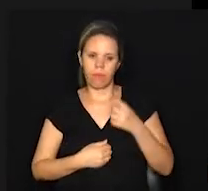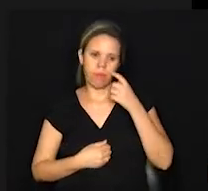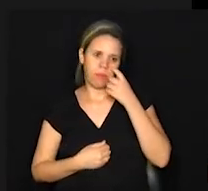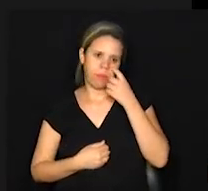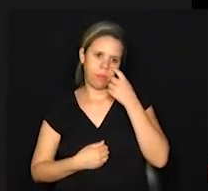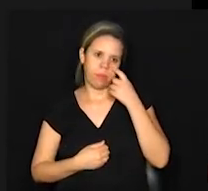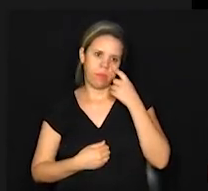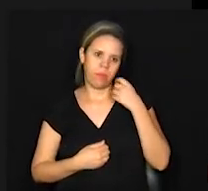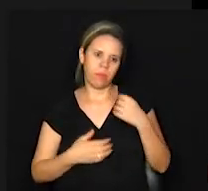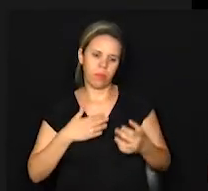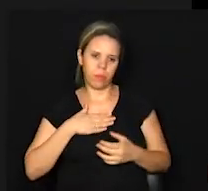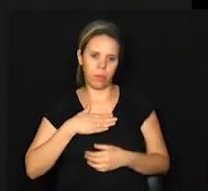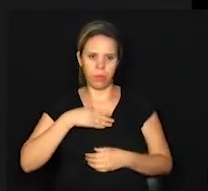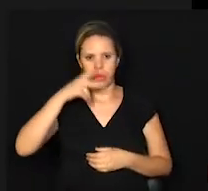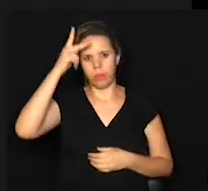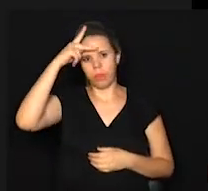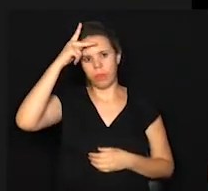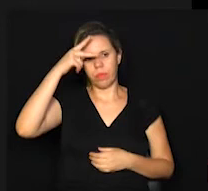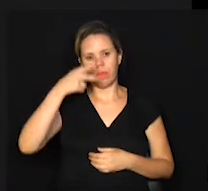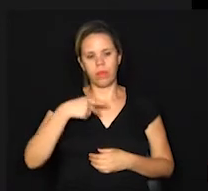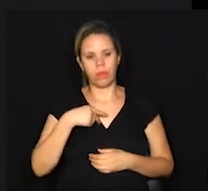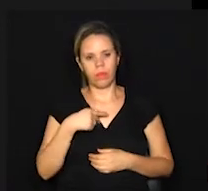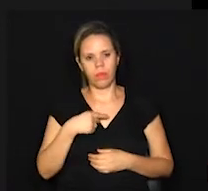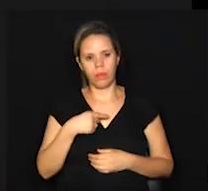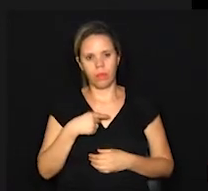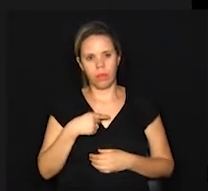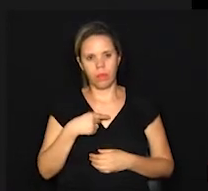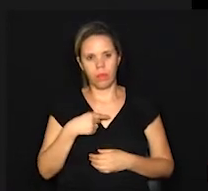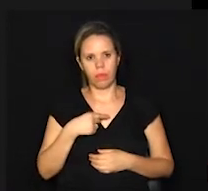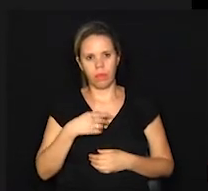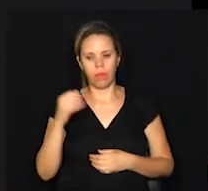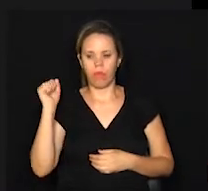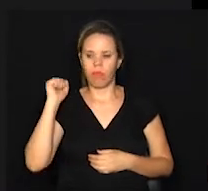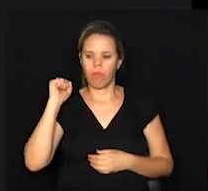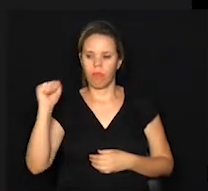O meu padrinho foi assassinado.